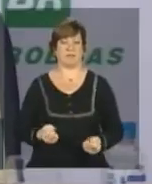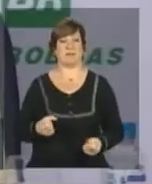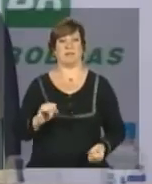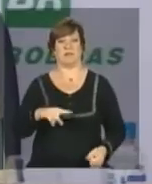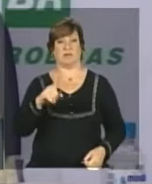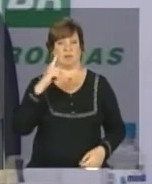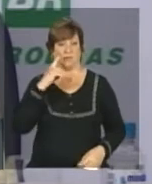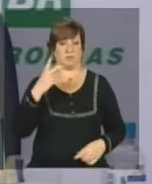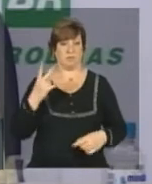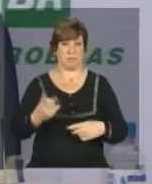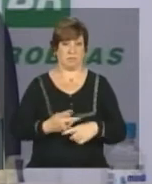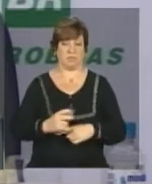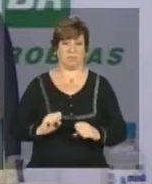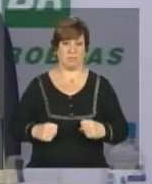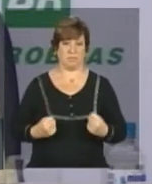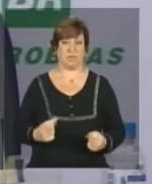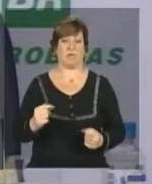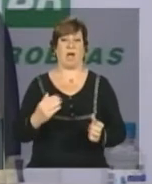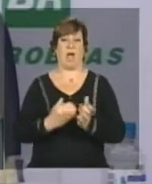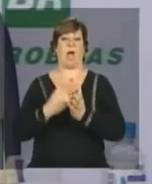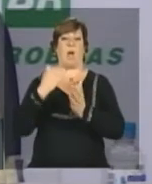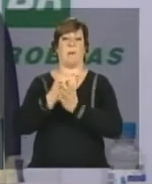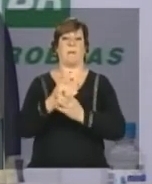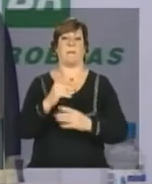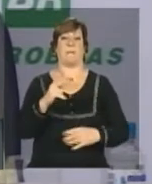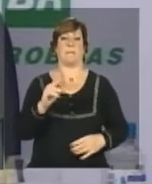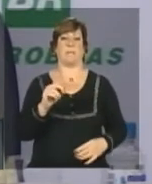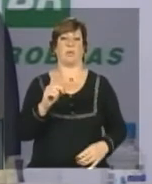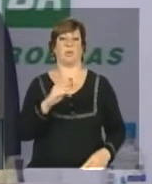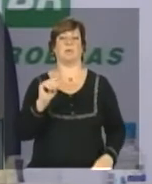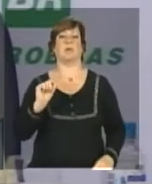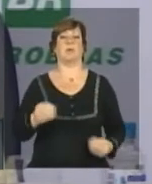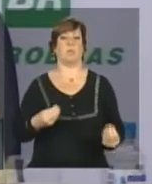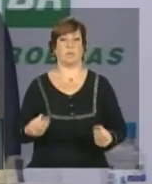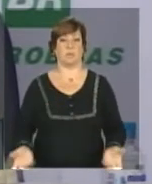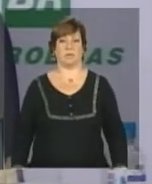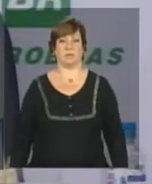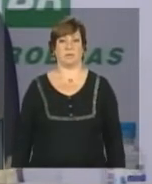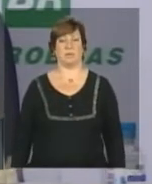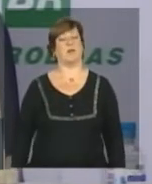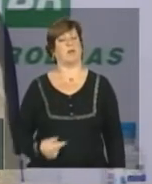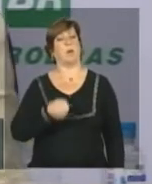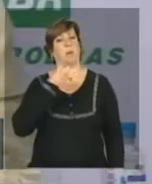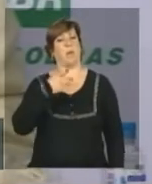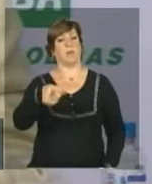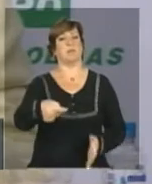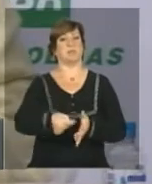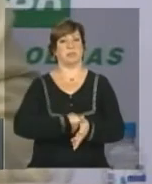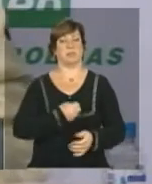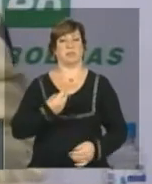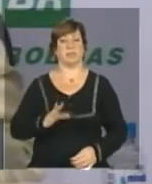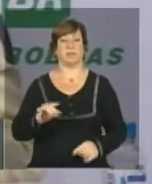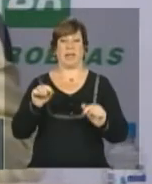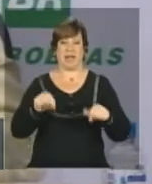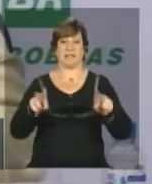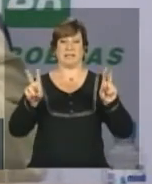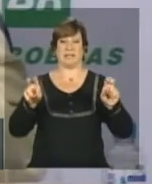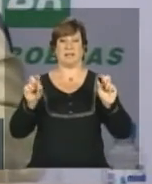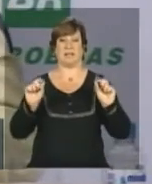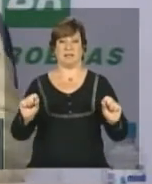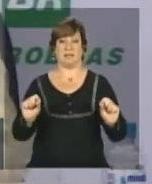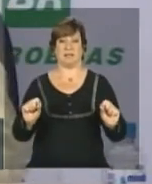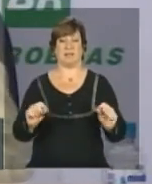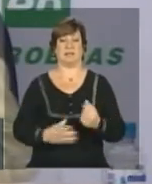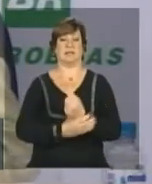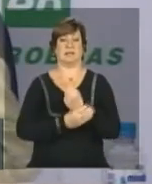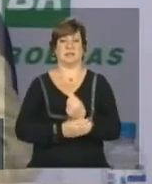enfrentam aí uma pressão por aumento de produção? É muito boa a colocação. Essa questão de